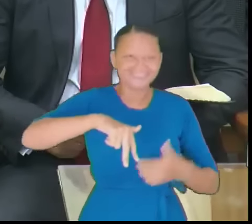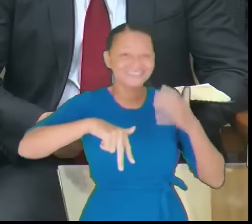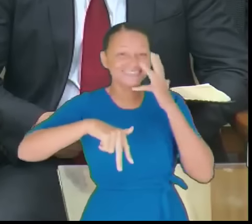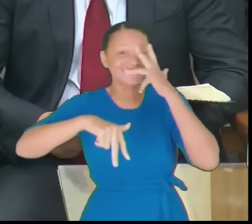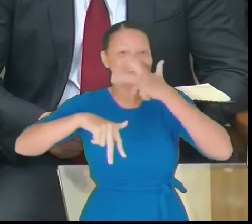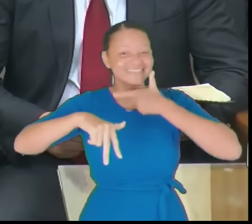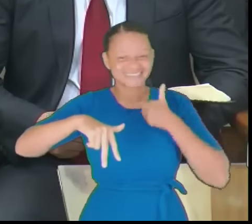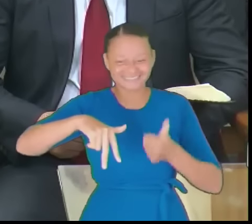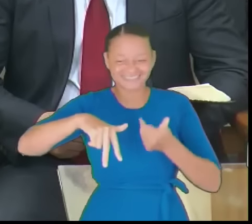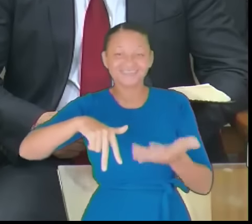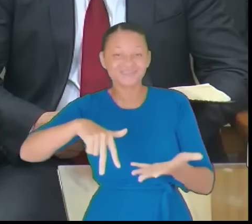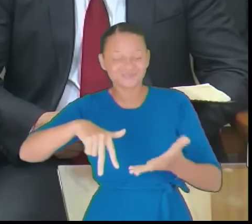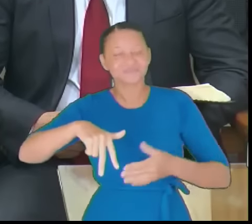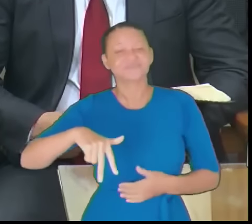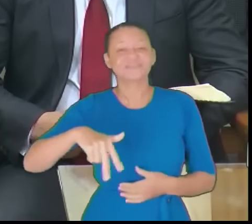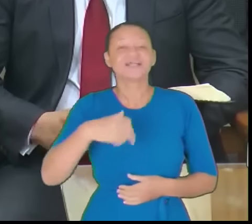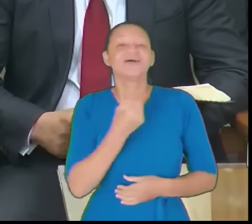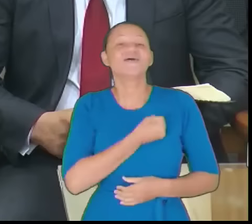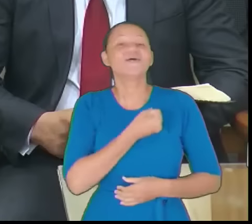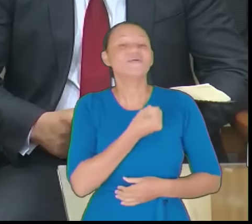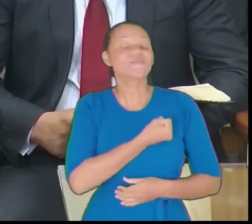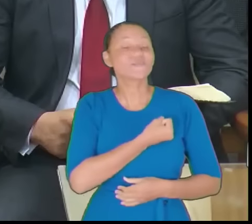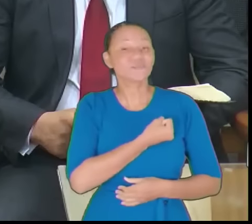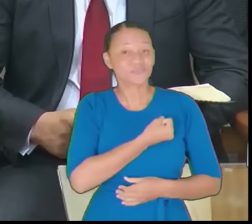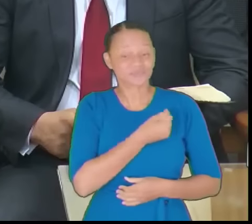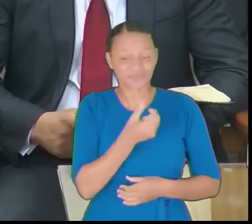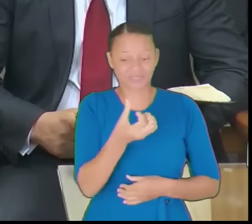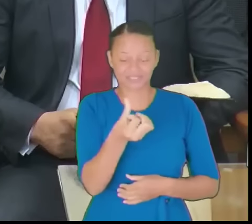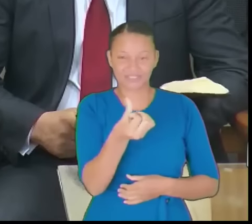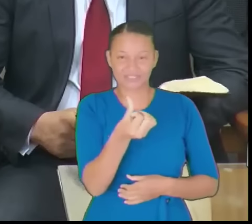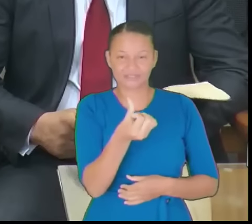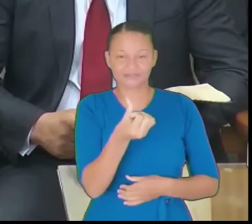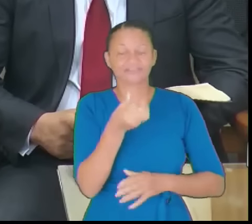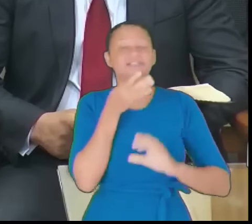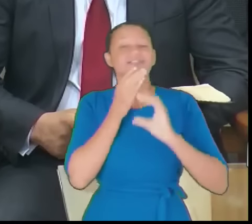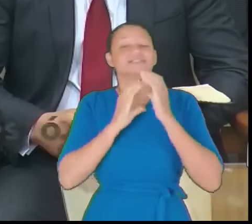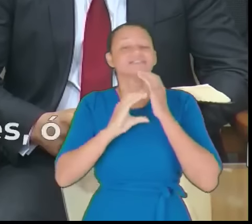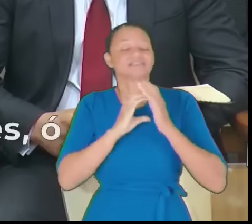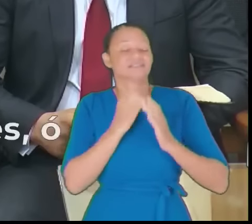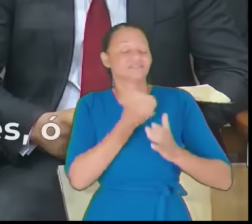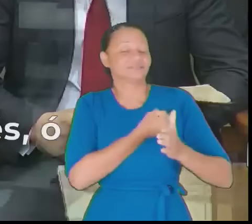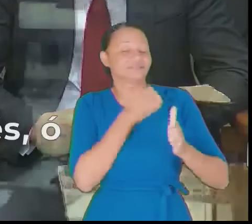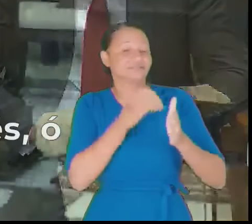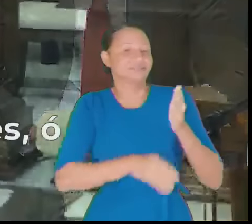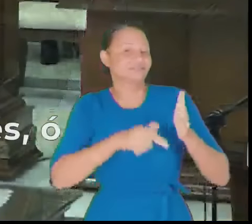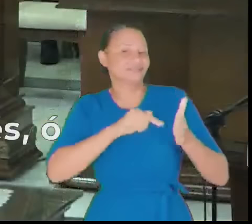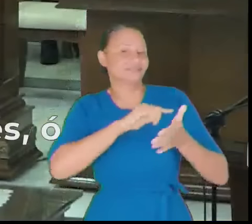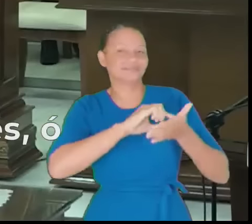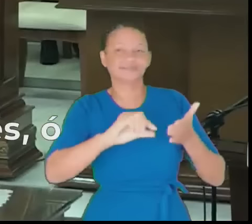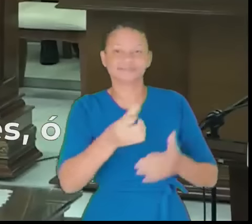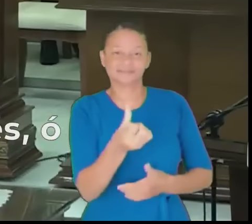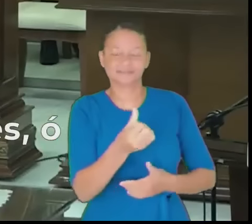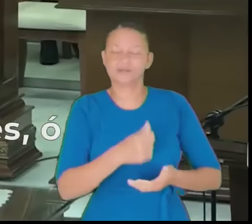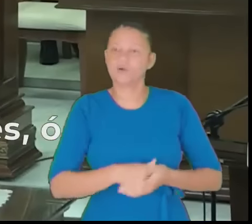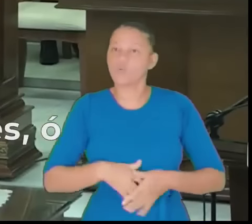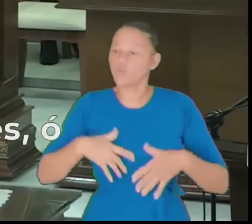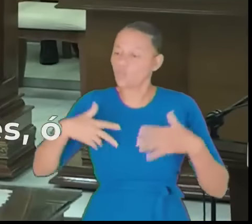versículo de número 6, Cantares 7, 6. Quão formosa e